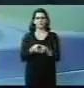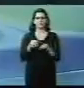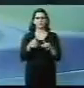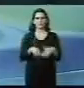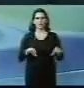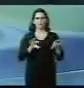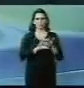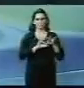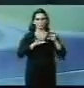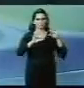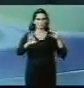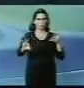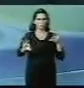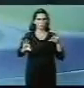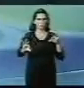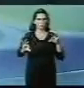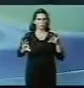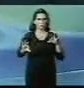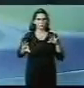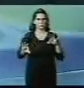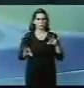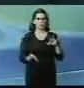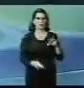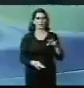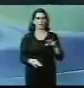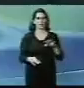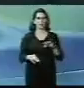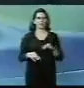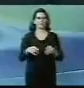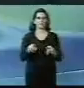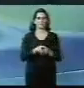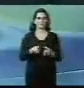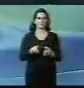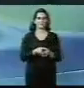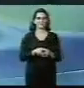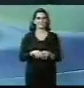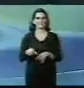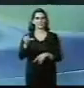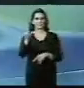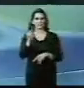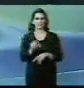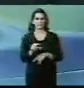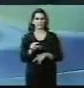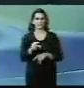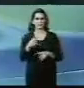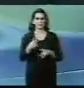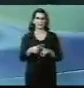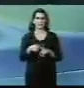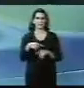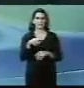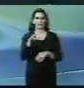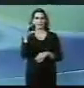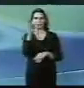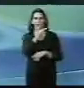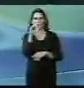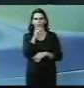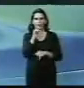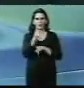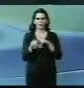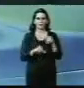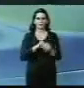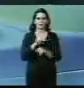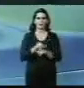longe, a sua banda de utilização, a sua largura de banda é menor. Então, a velocidade de transferência também vai ser